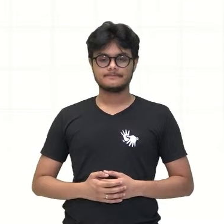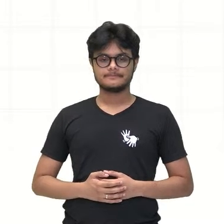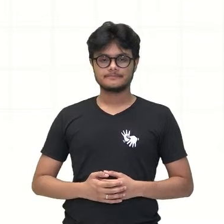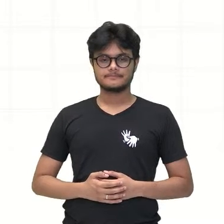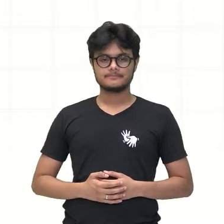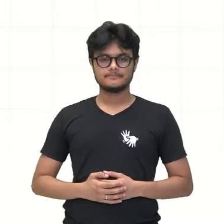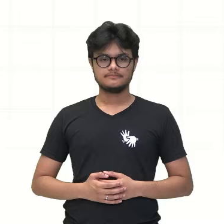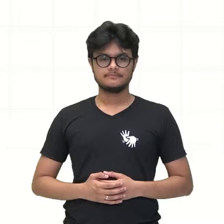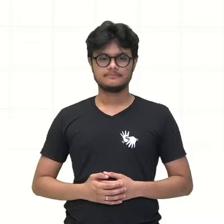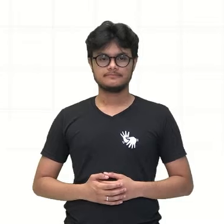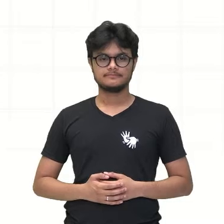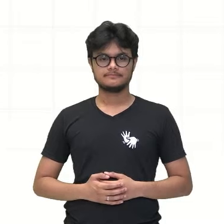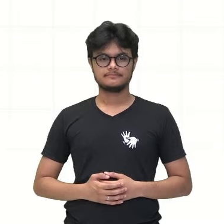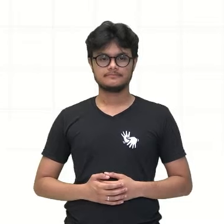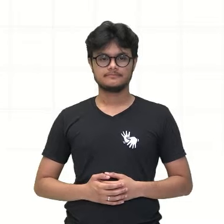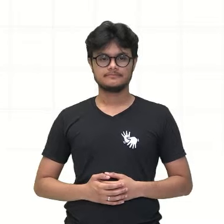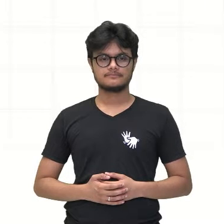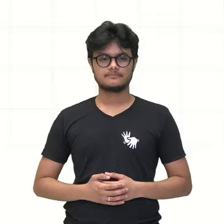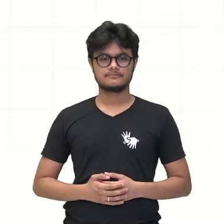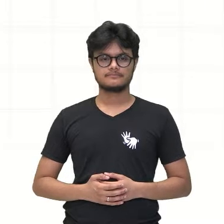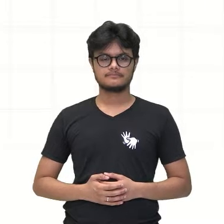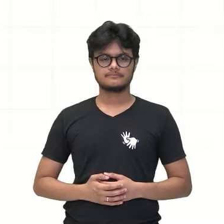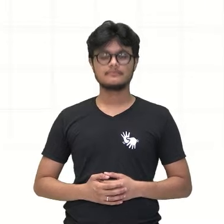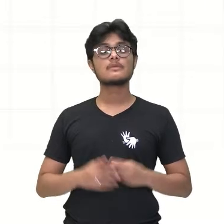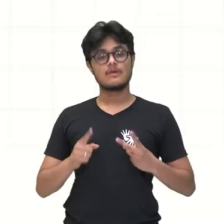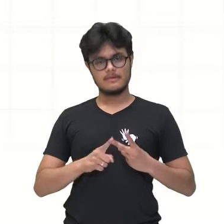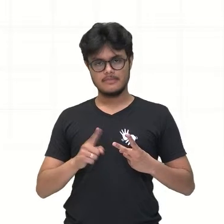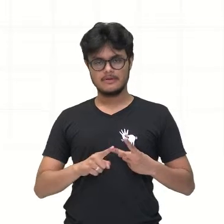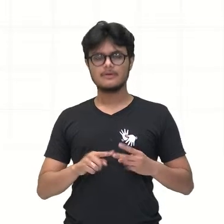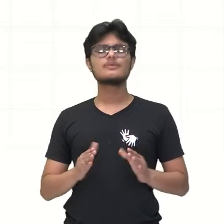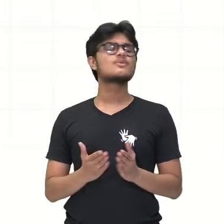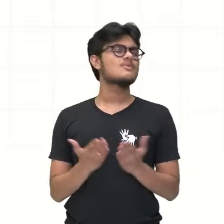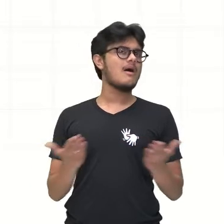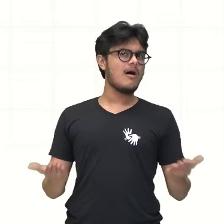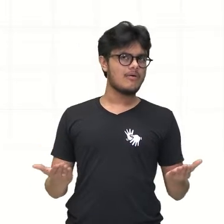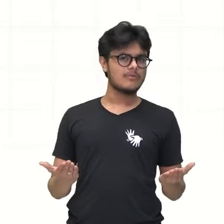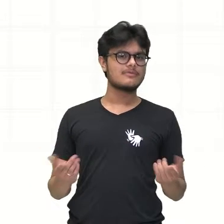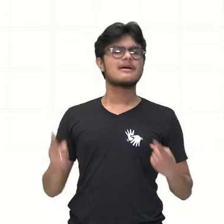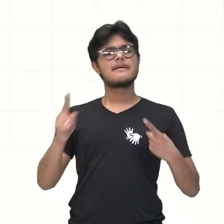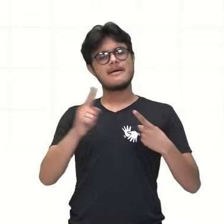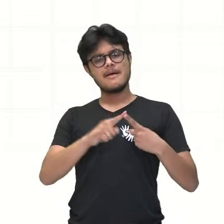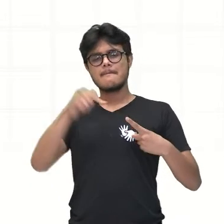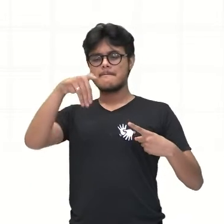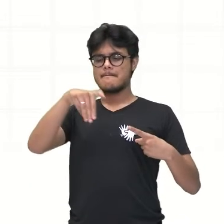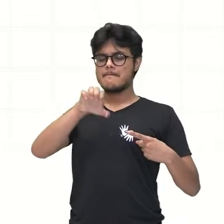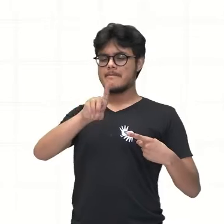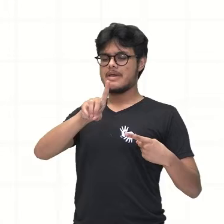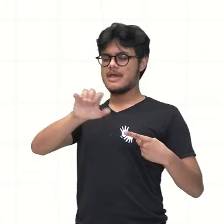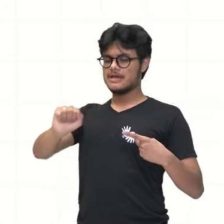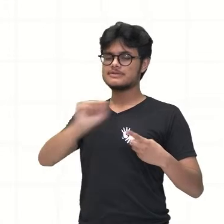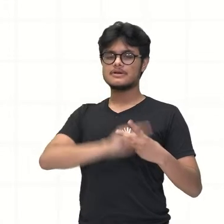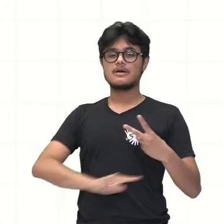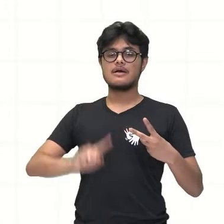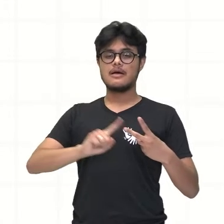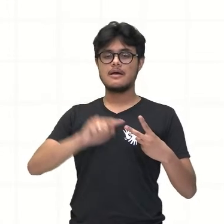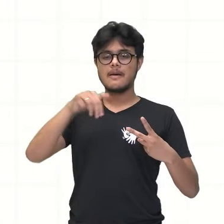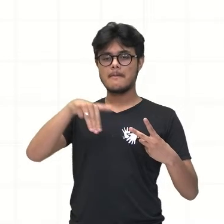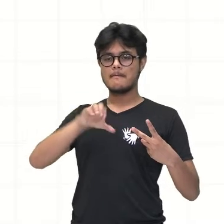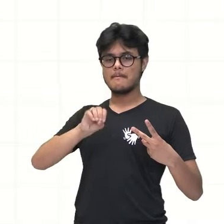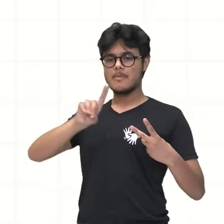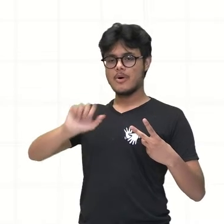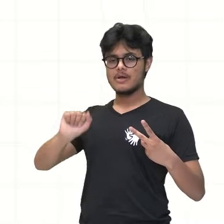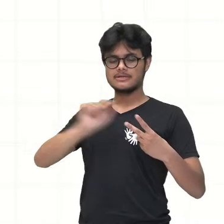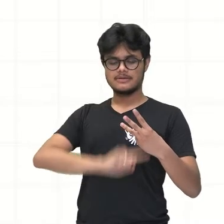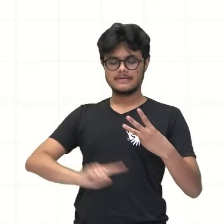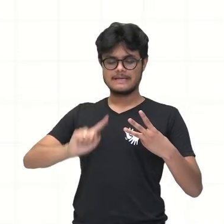472. E aí a letra B fala, determine a média, a moda e a mediana. Então, vamos ver como é que fica aqui a letra